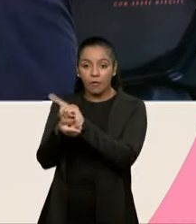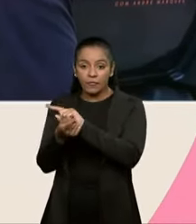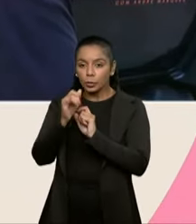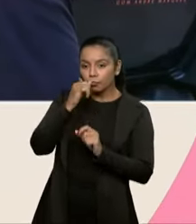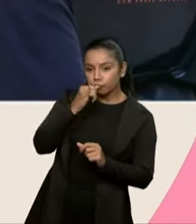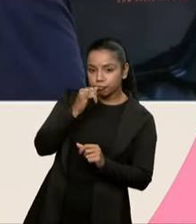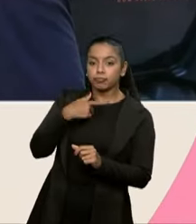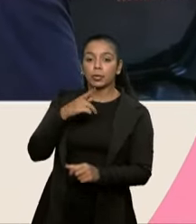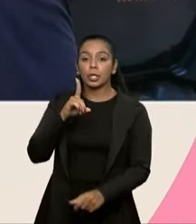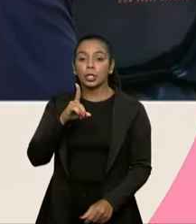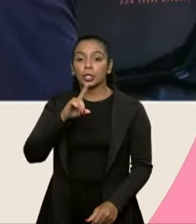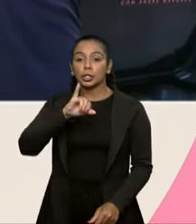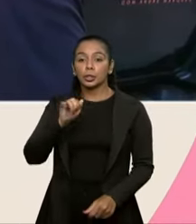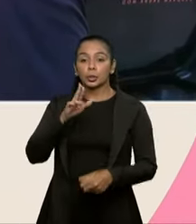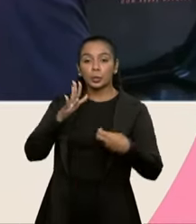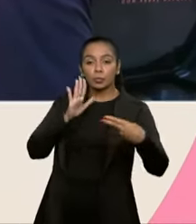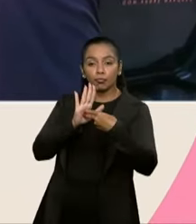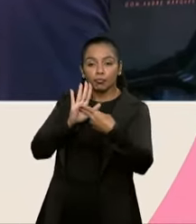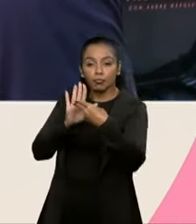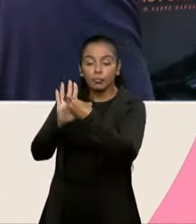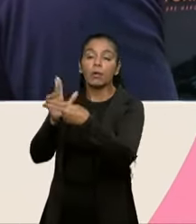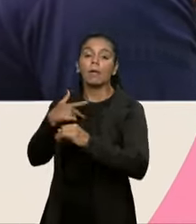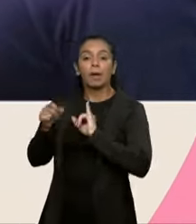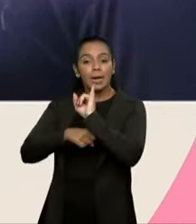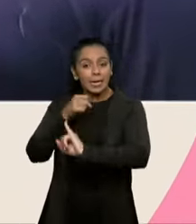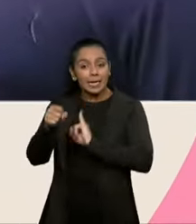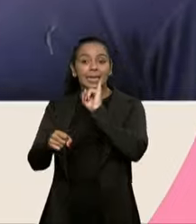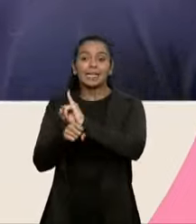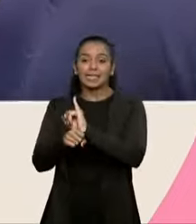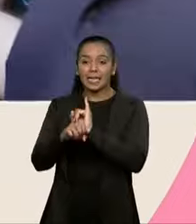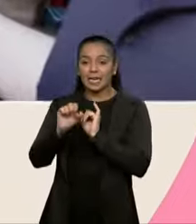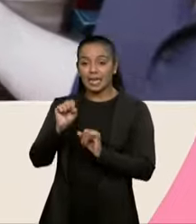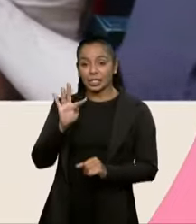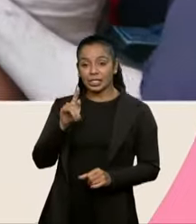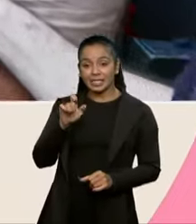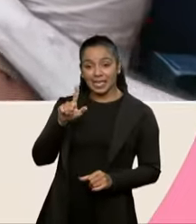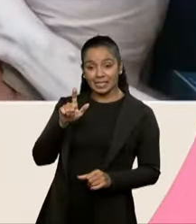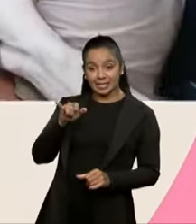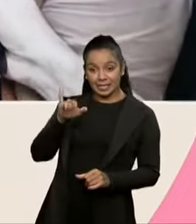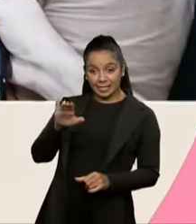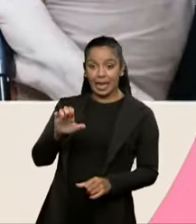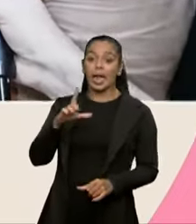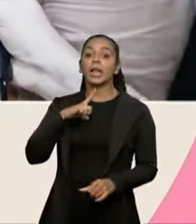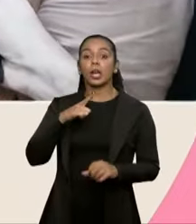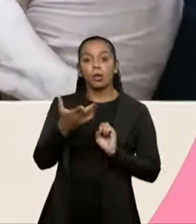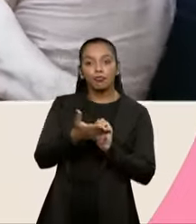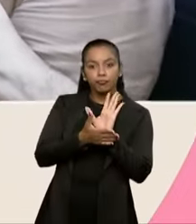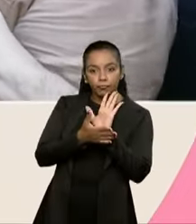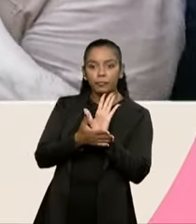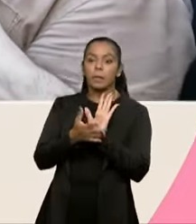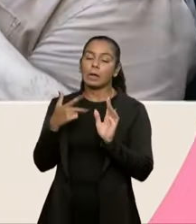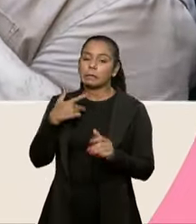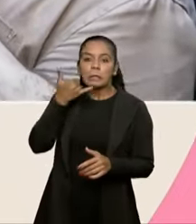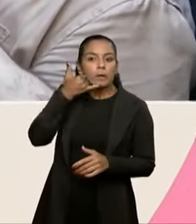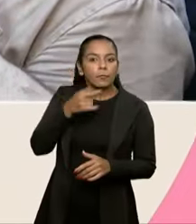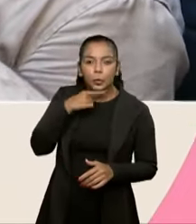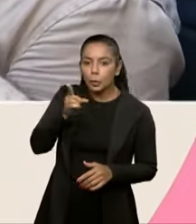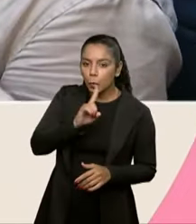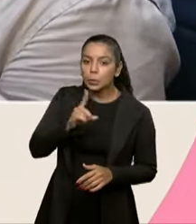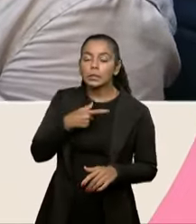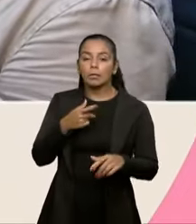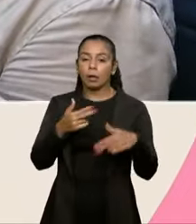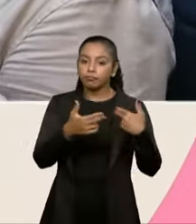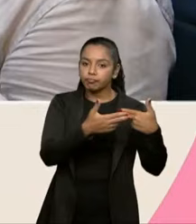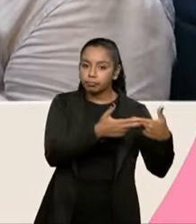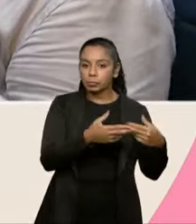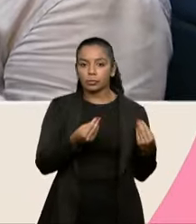disjuntores, minha... Internet por satélite, que eu tô gravando, às vezes um moleque não pega telefone, eu gero o material para edição, né? Edito uma coisa, mando para ele.